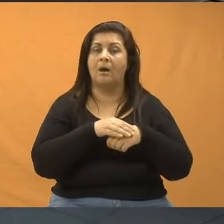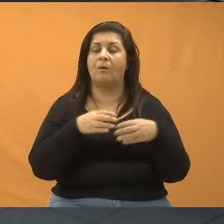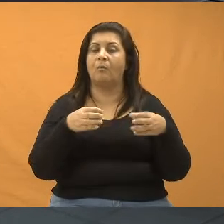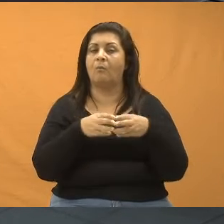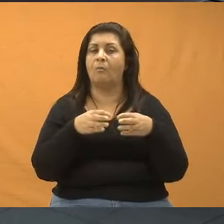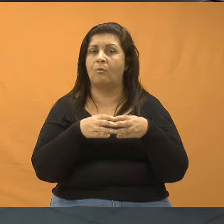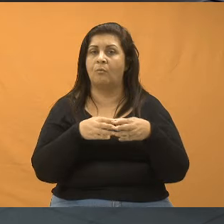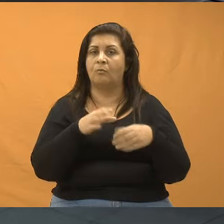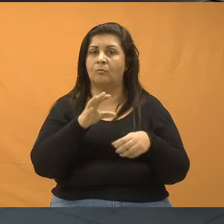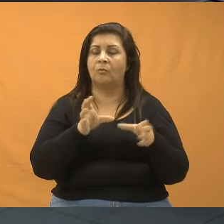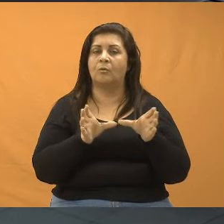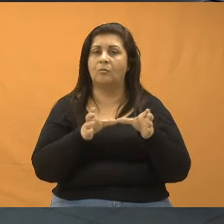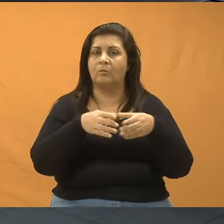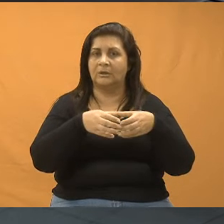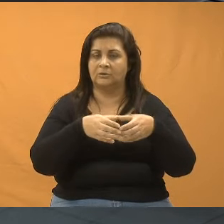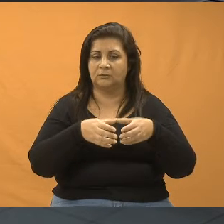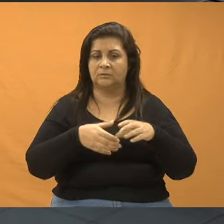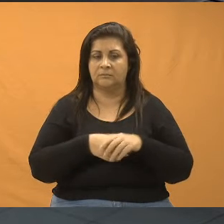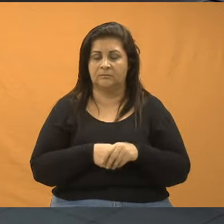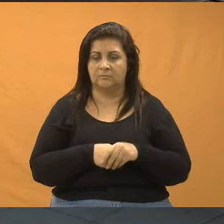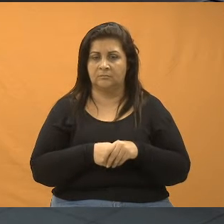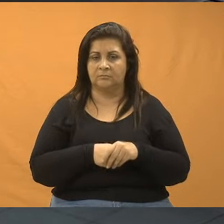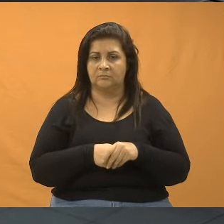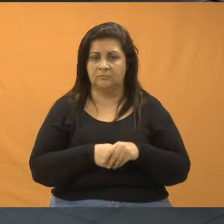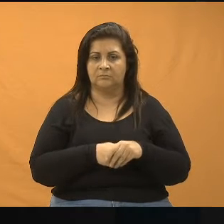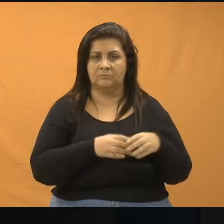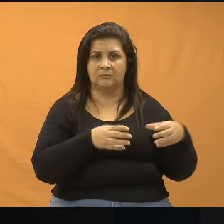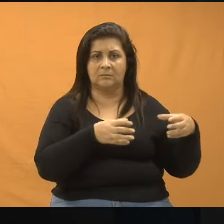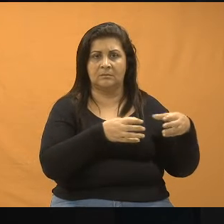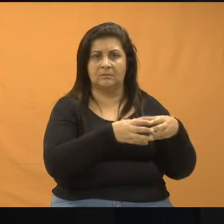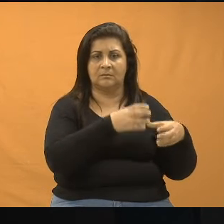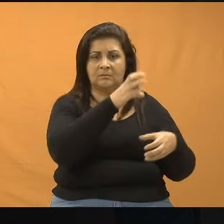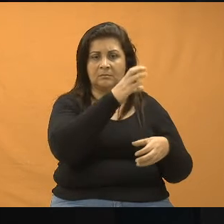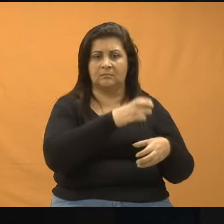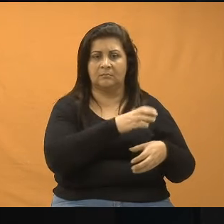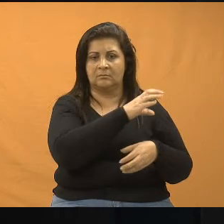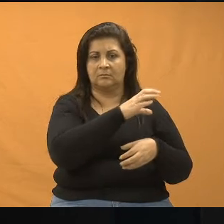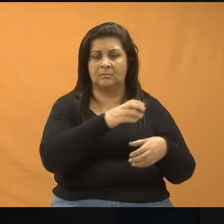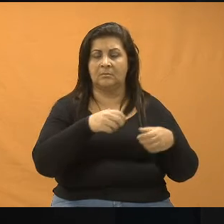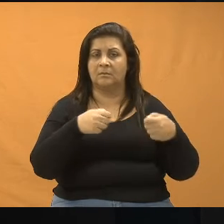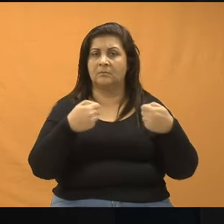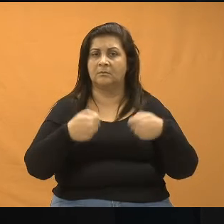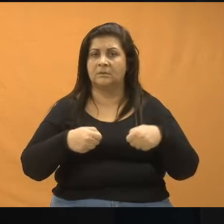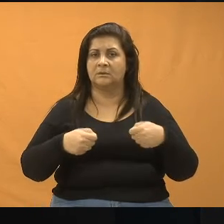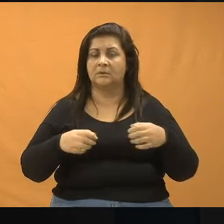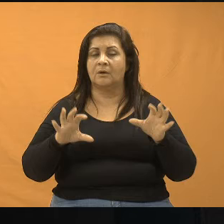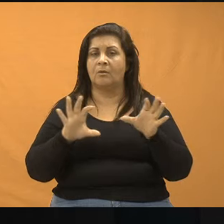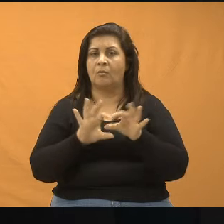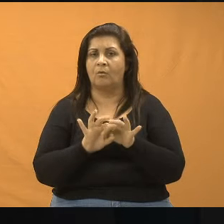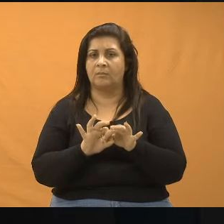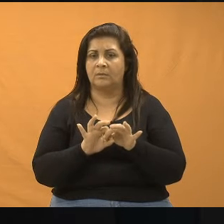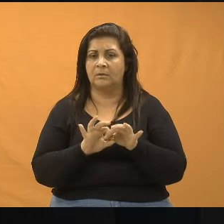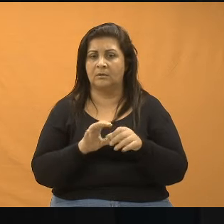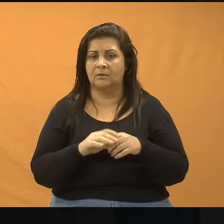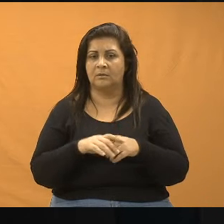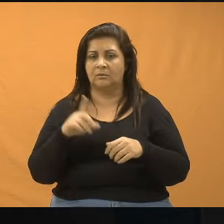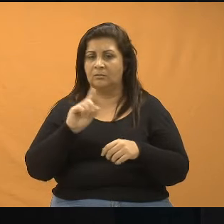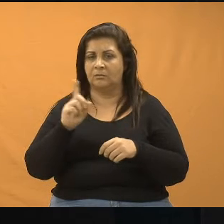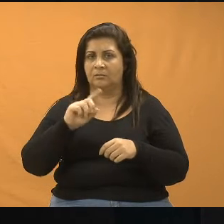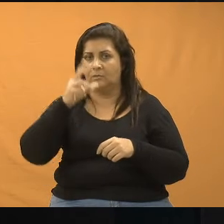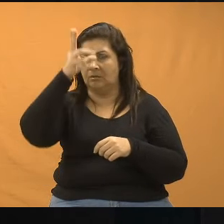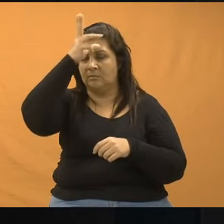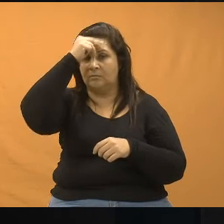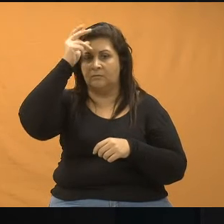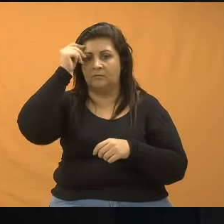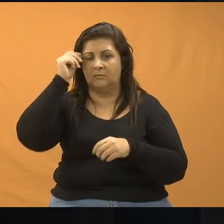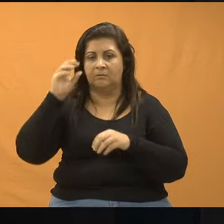é essa. Então a Irmandade tem que fazer essa parceria com essa OS, por exemplo. Não é a prefeitura, a prefeitura